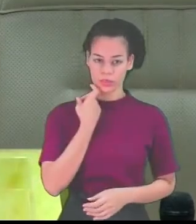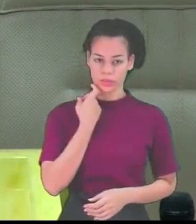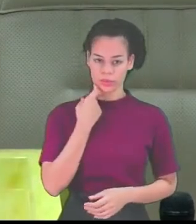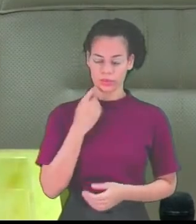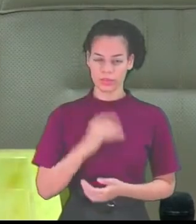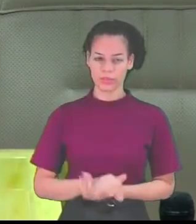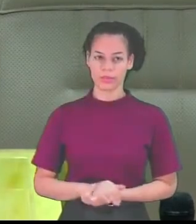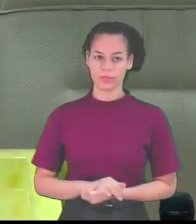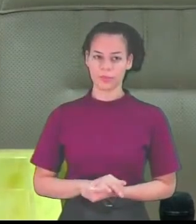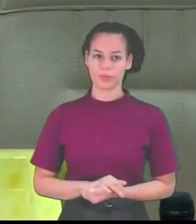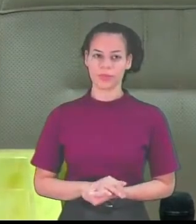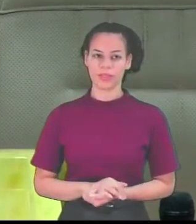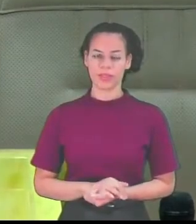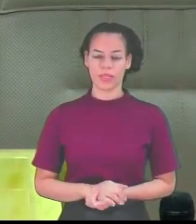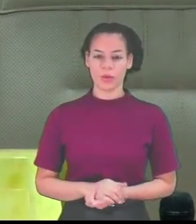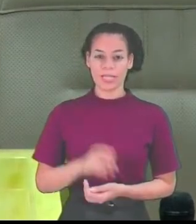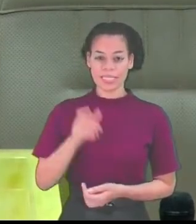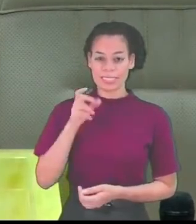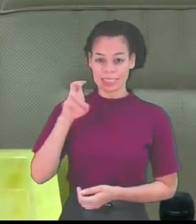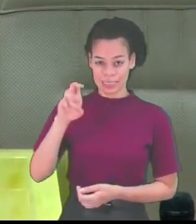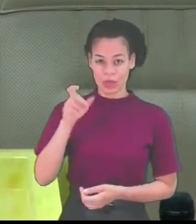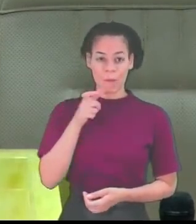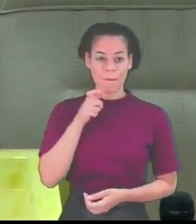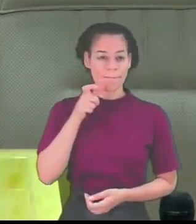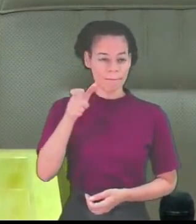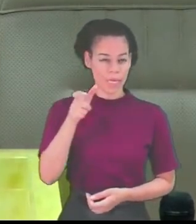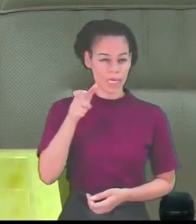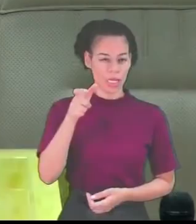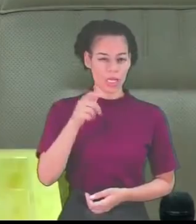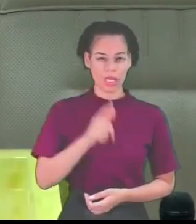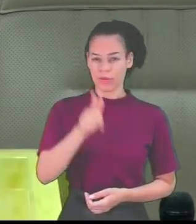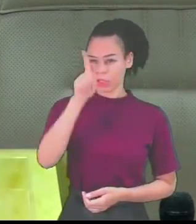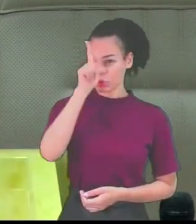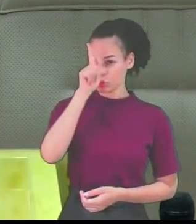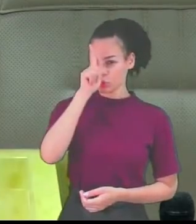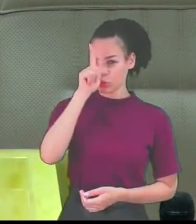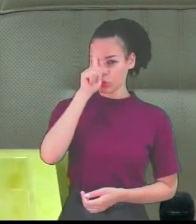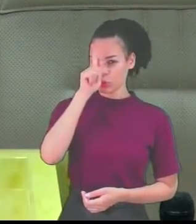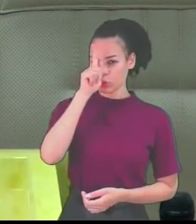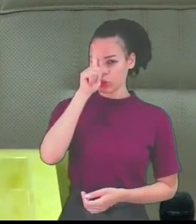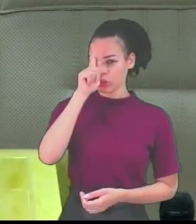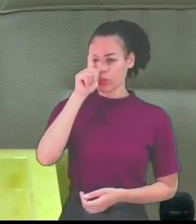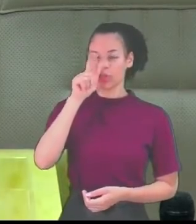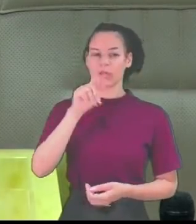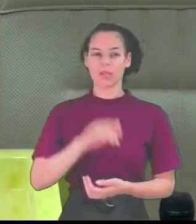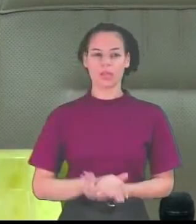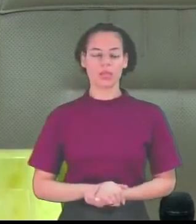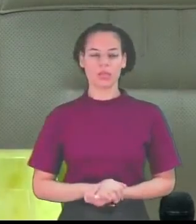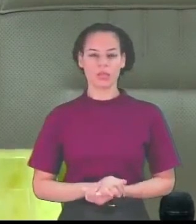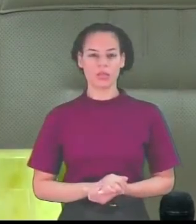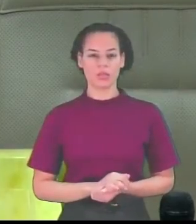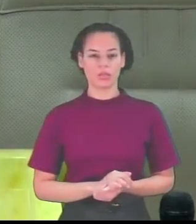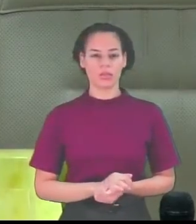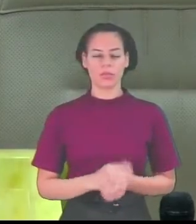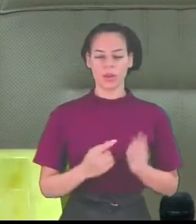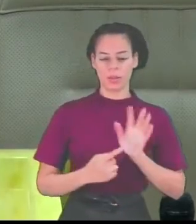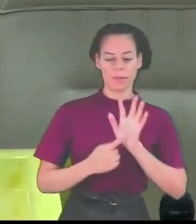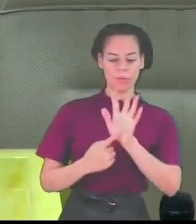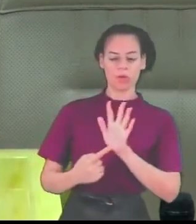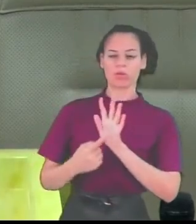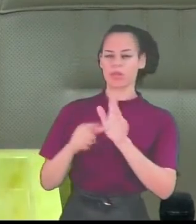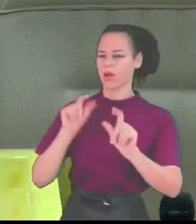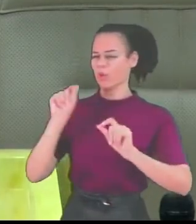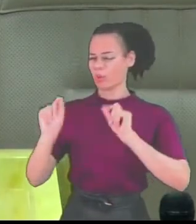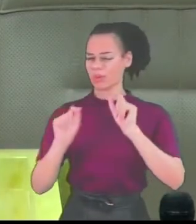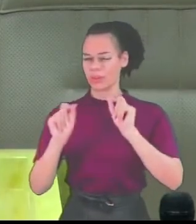hoje eu trouxe cinco palavras técnicas no grego para é definir o